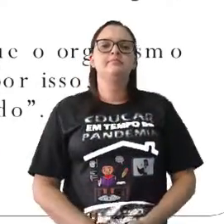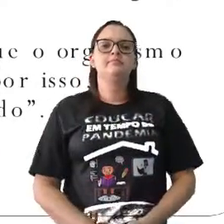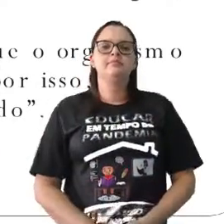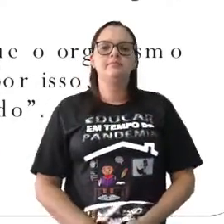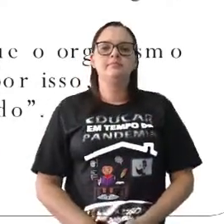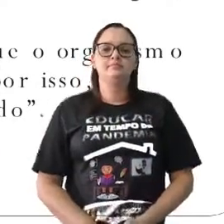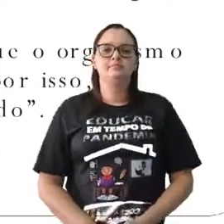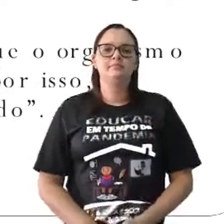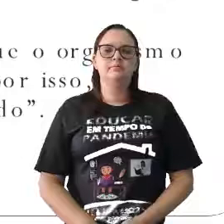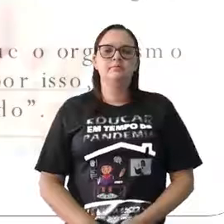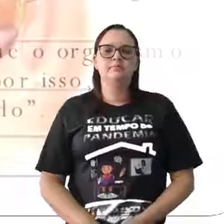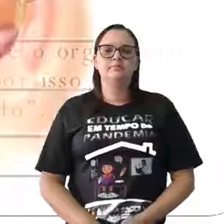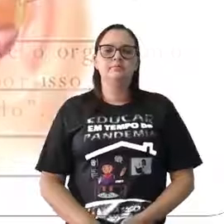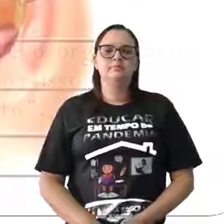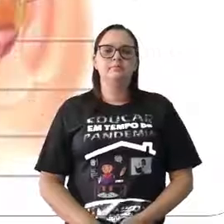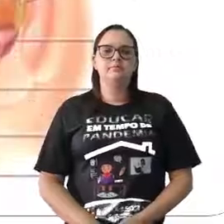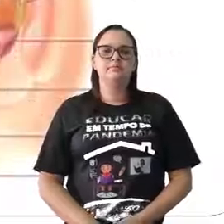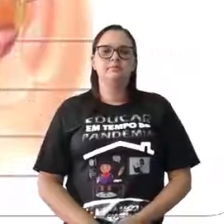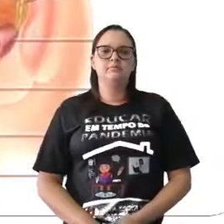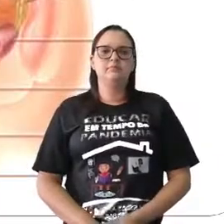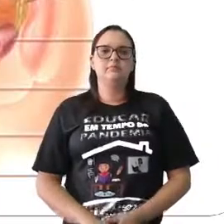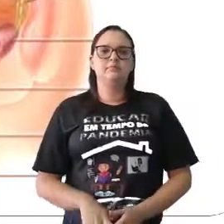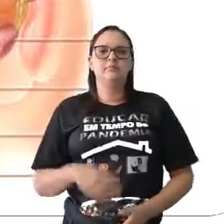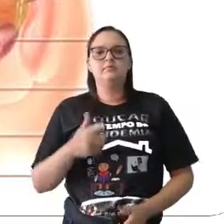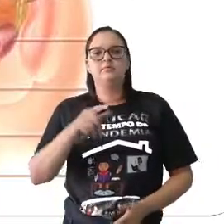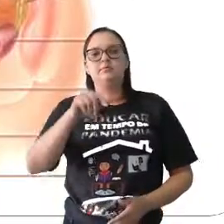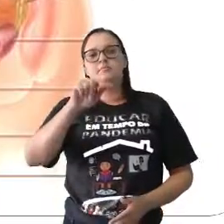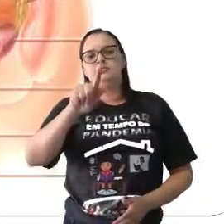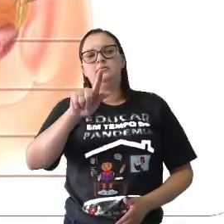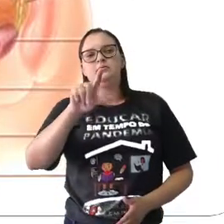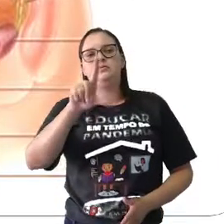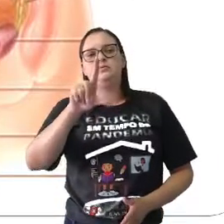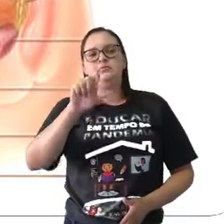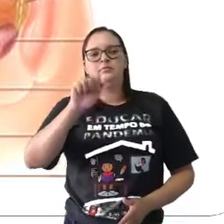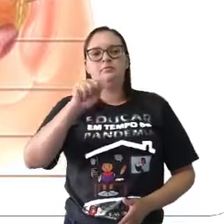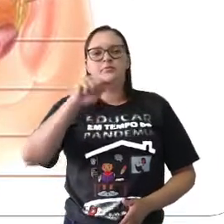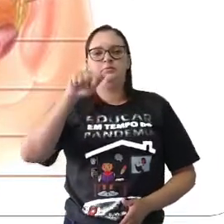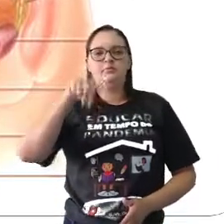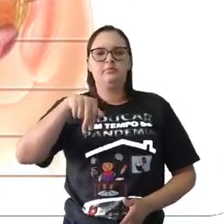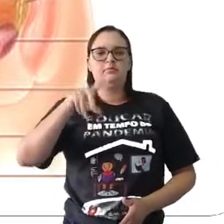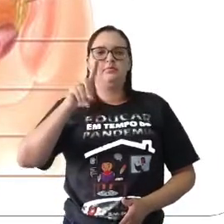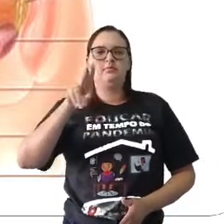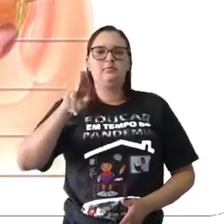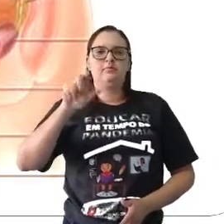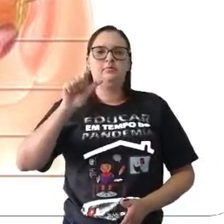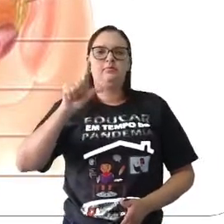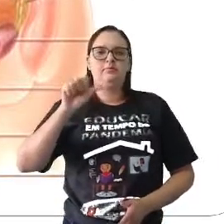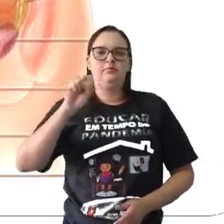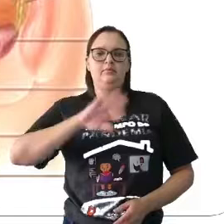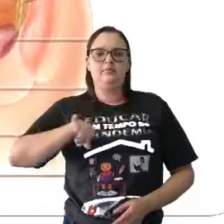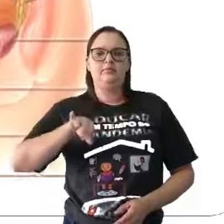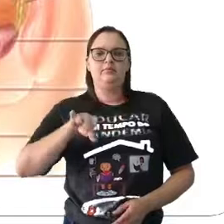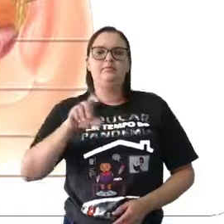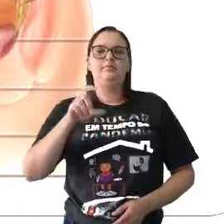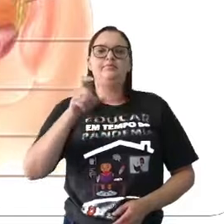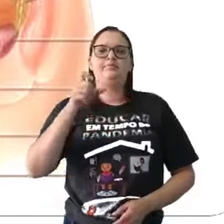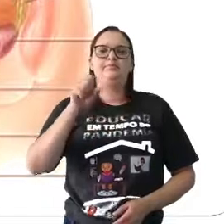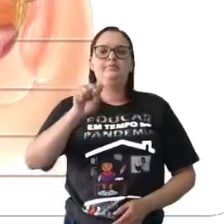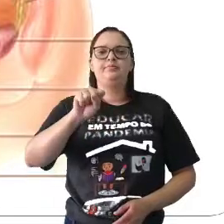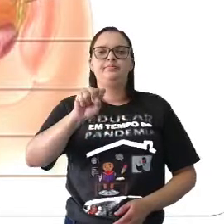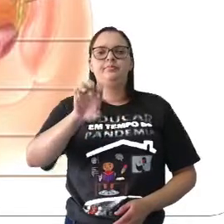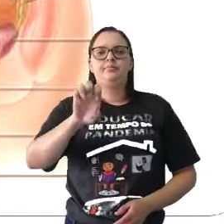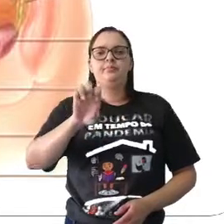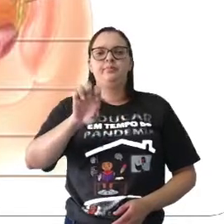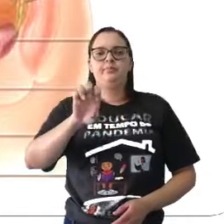Além das glândulas suprarrenais e das outras que eu falei, nós temos também as glândulas sexuais, que